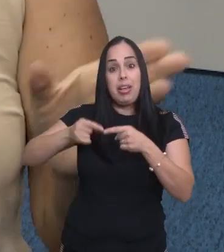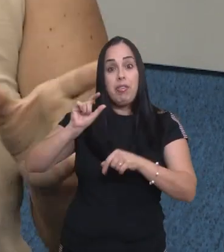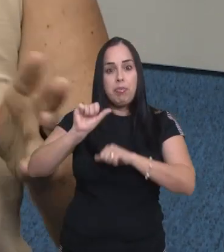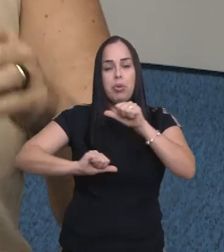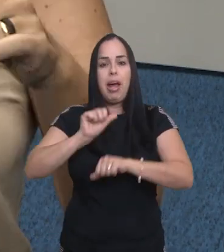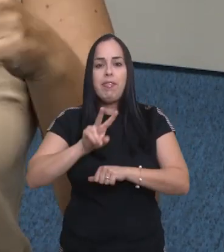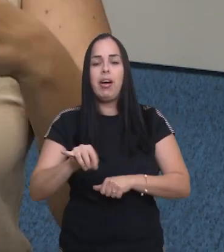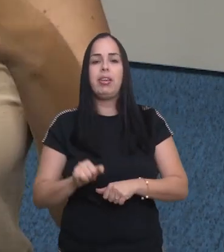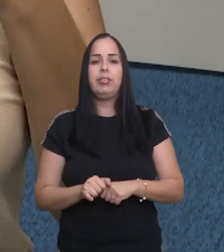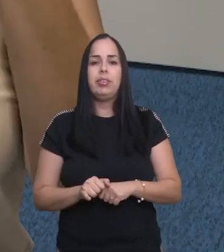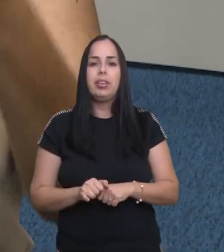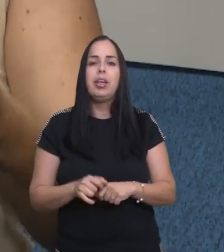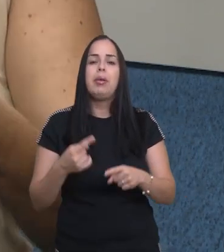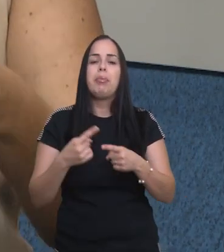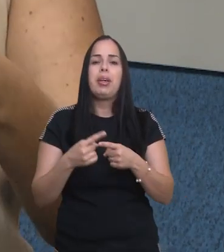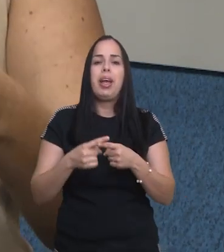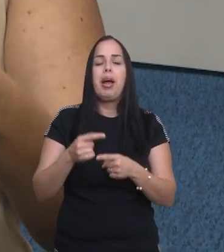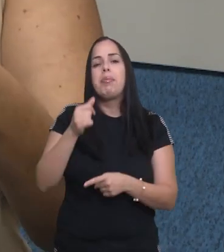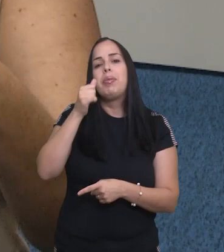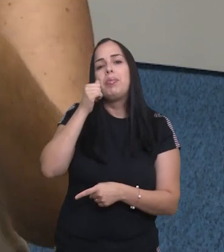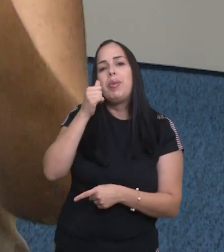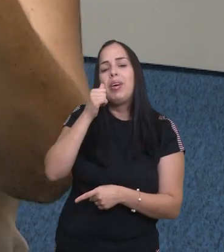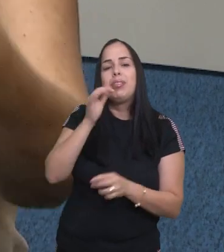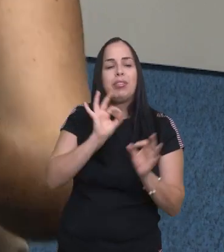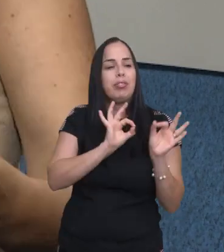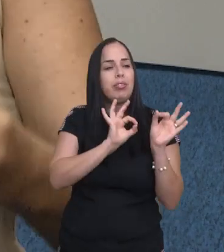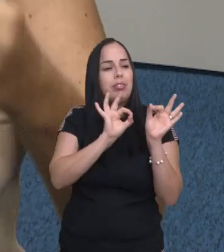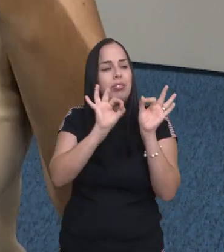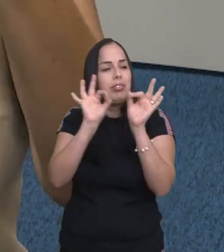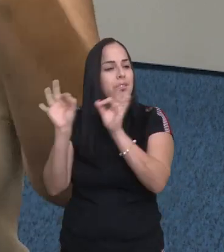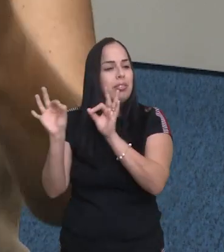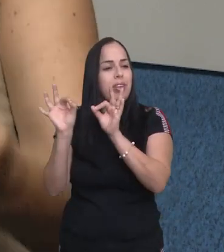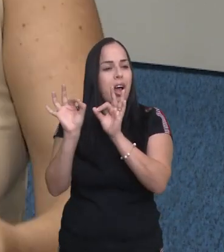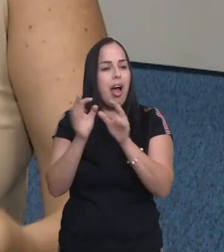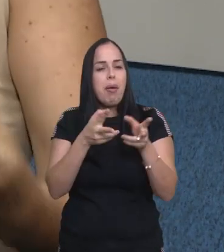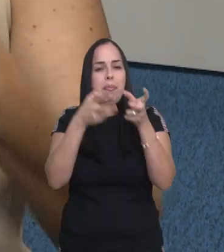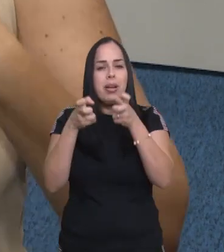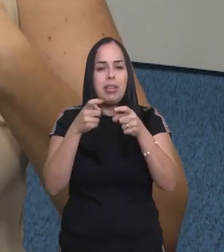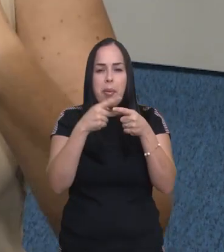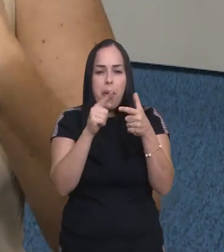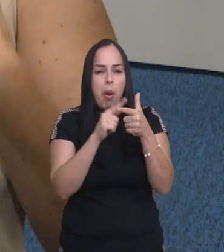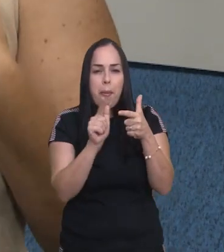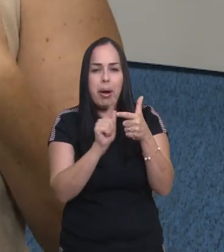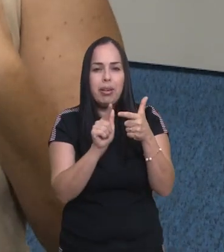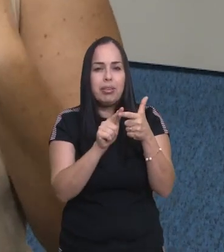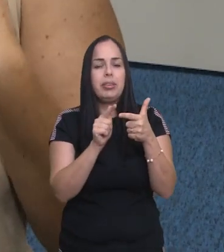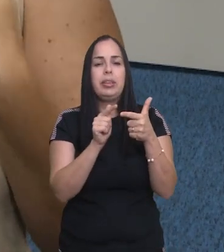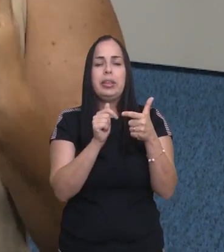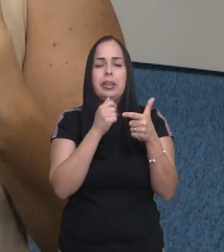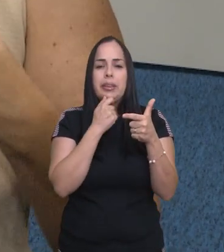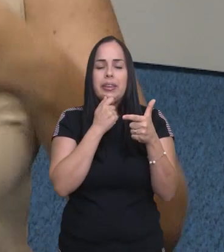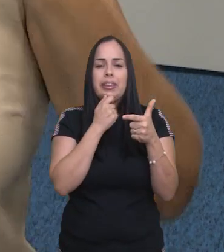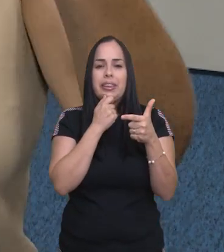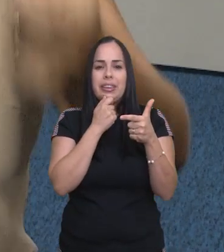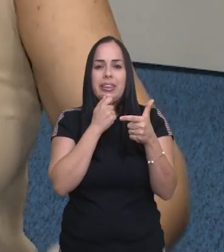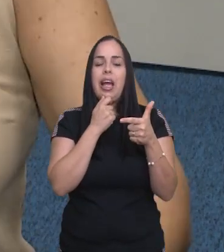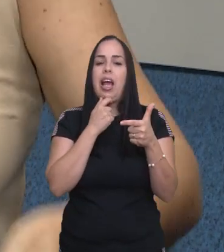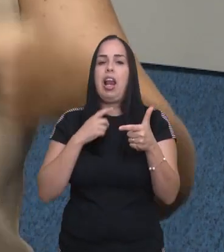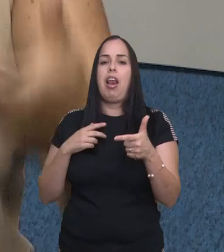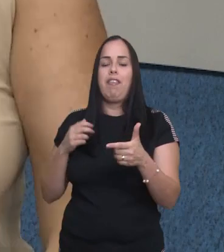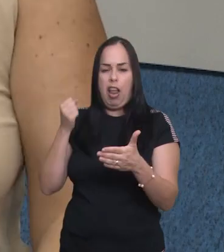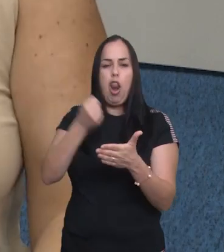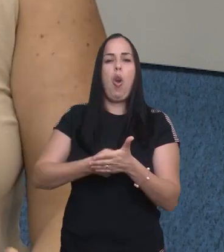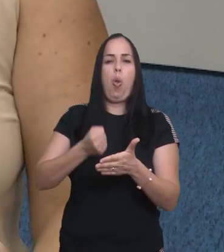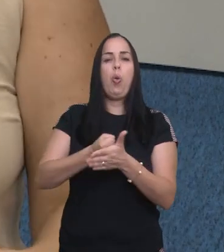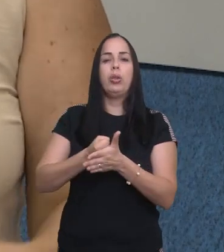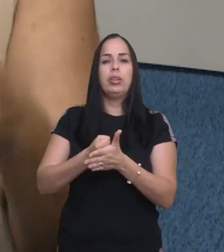as mudanças. Porque são as mulheres que, quando as mulheres observam e vê algum problema que ela enfrenta, ela vem